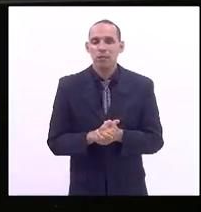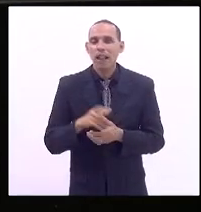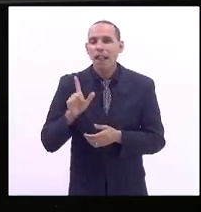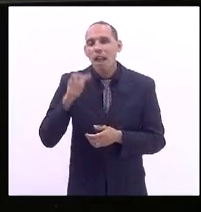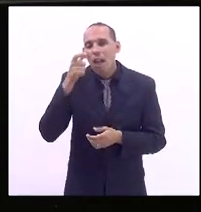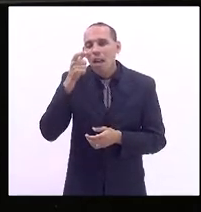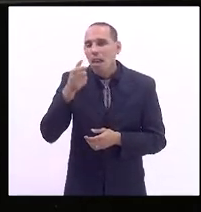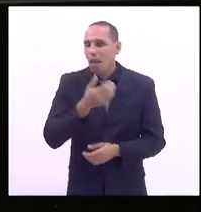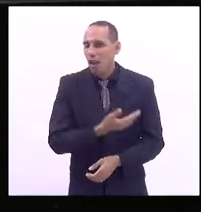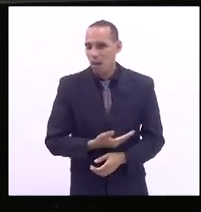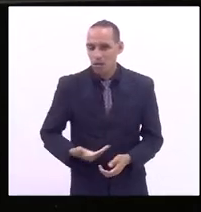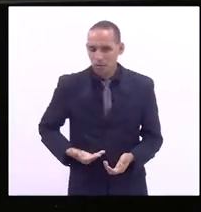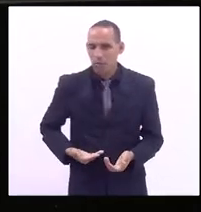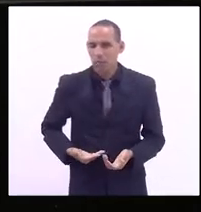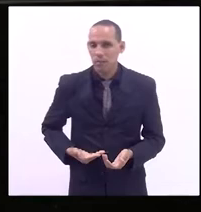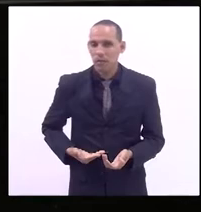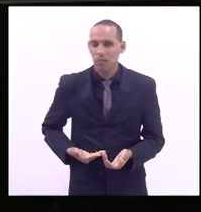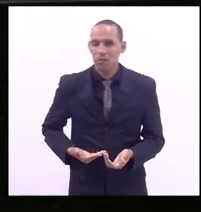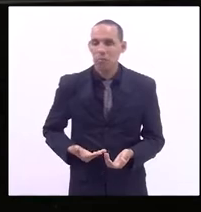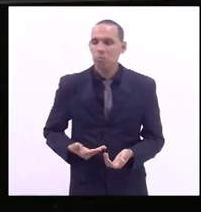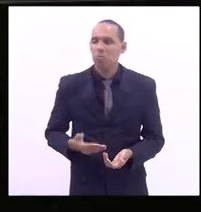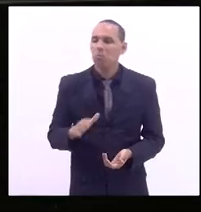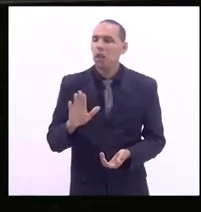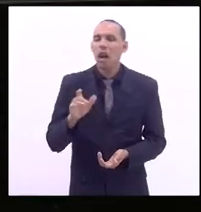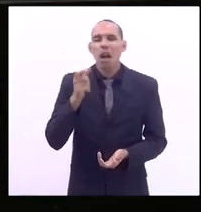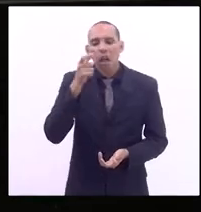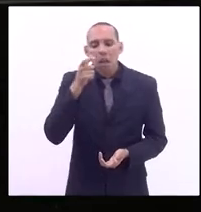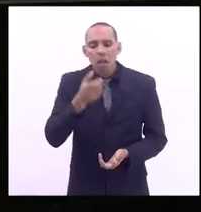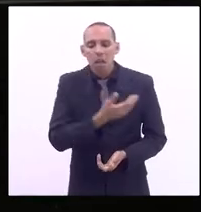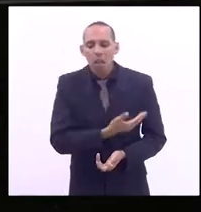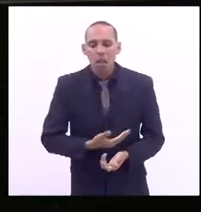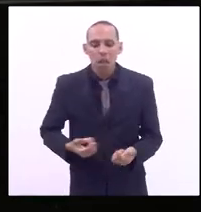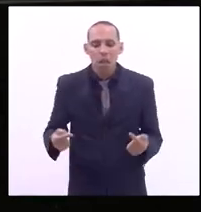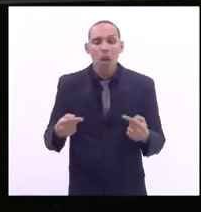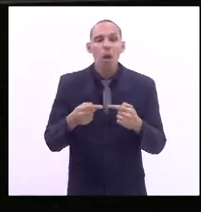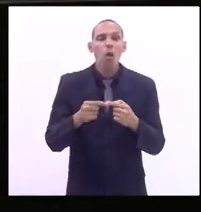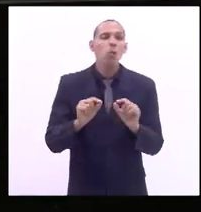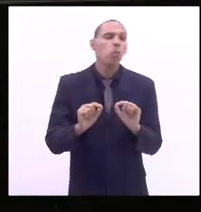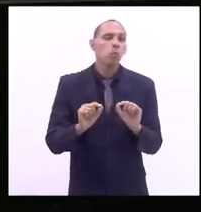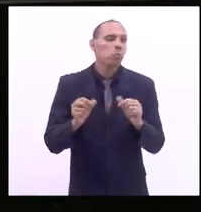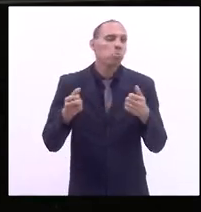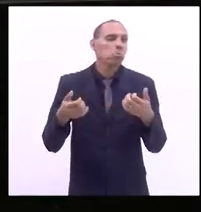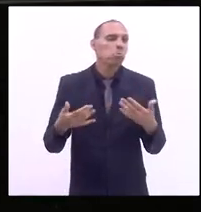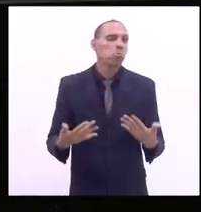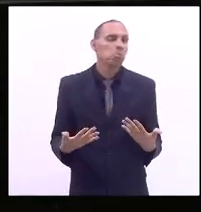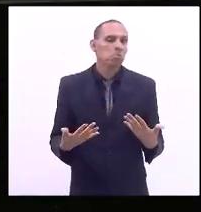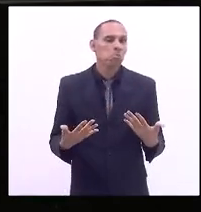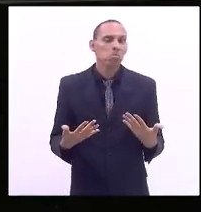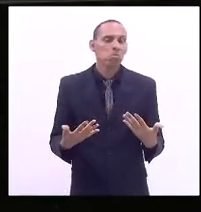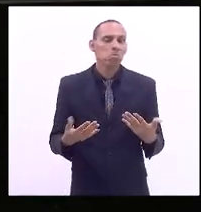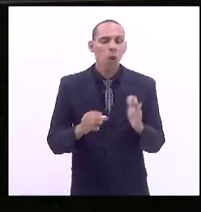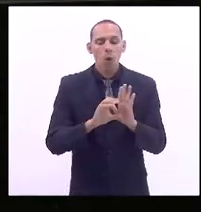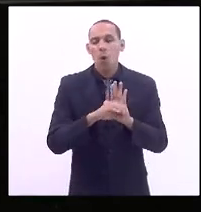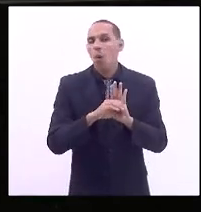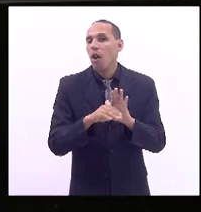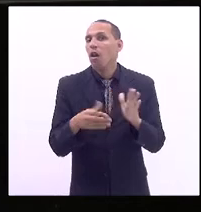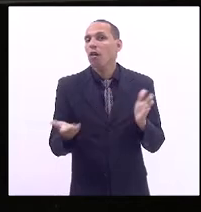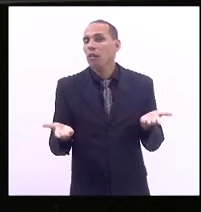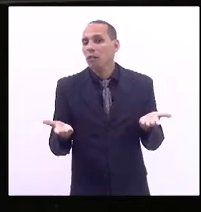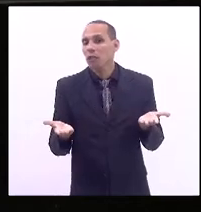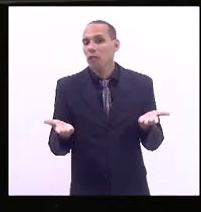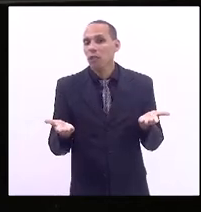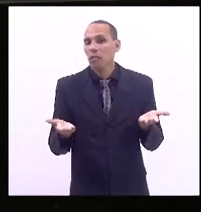interesse público o que que é interesse público qual é a definição exata de seu daí